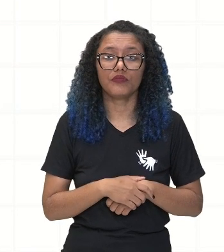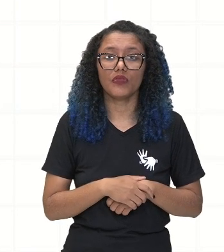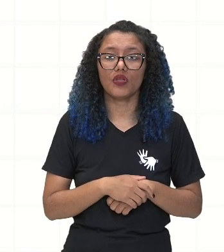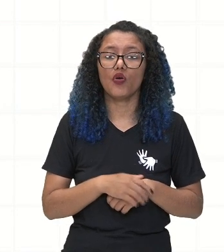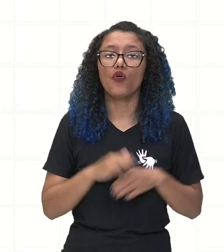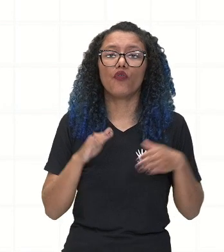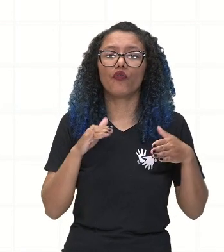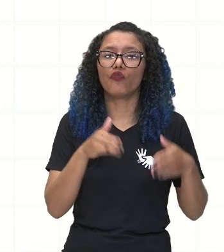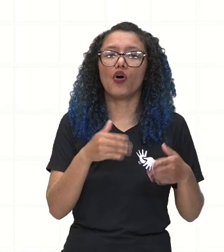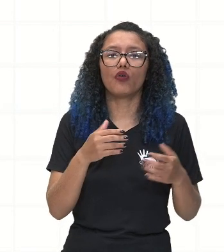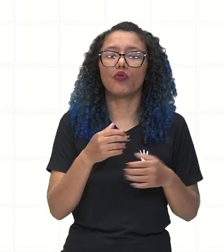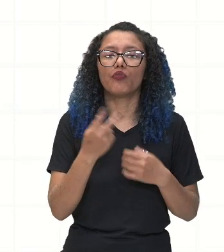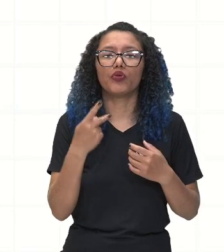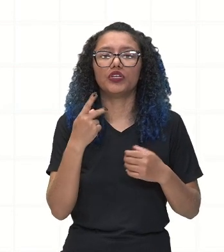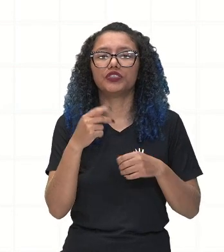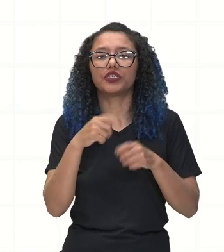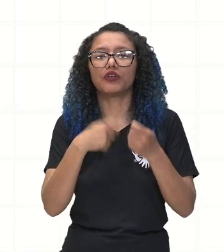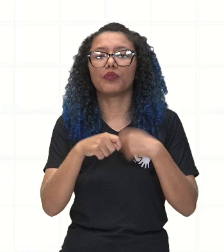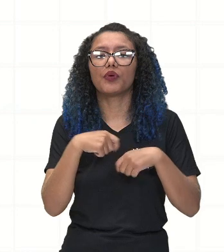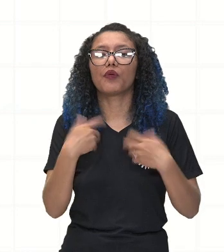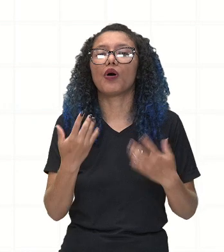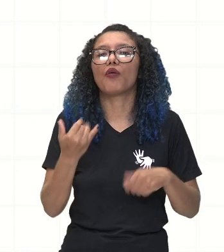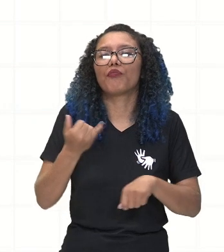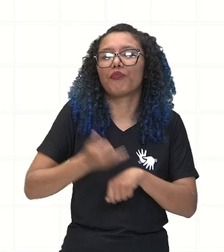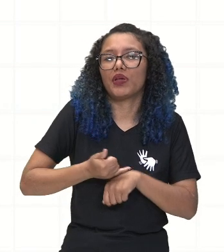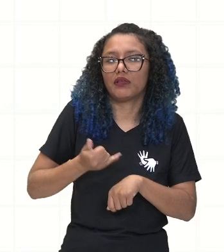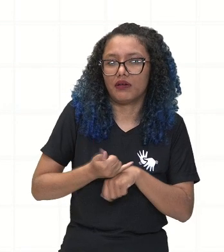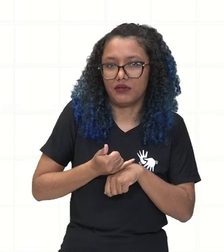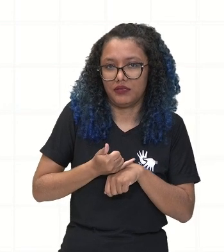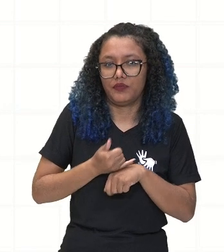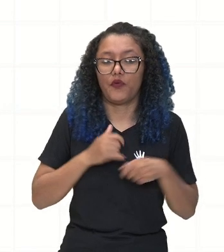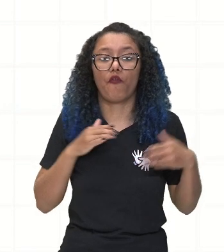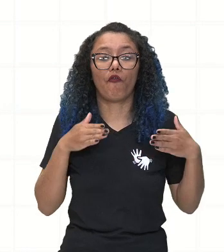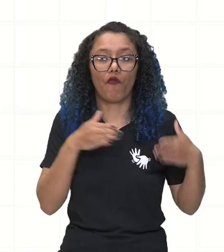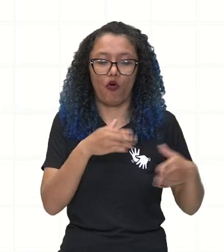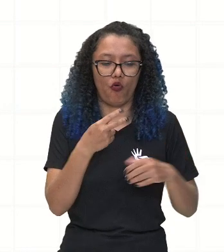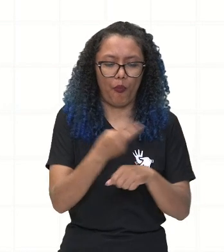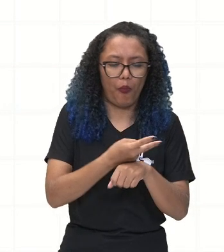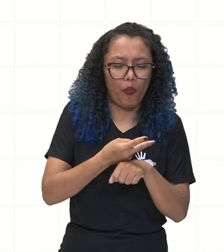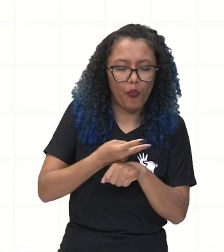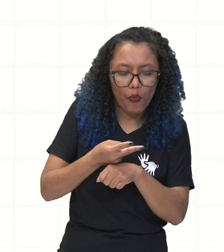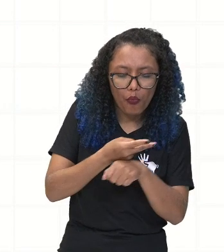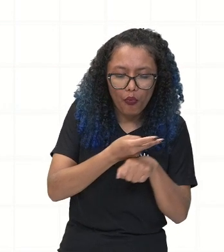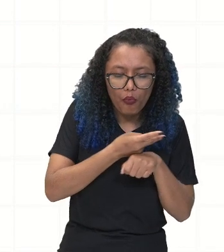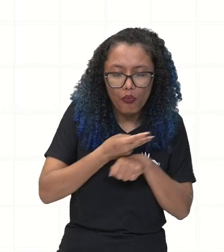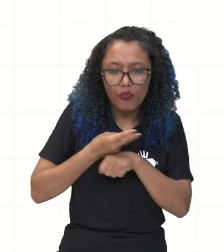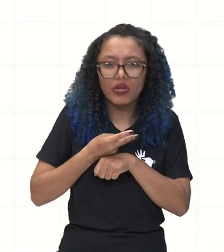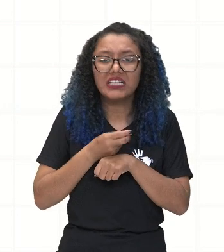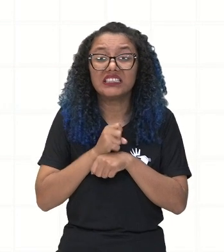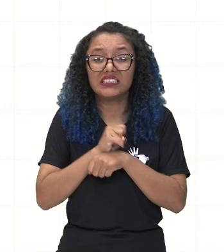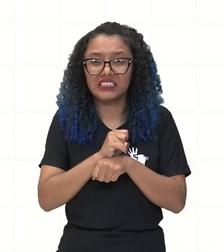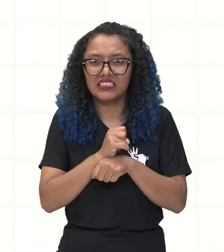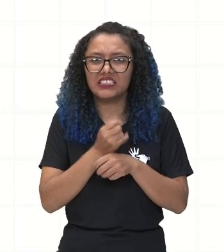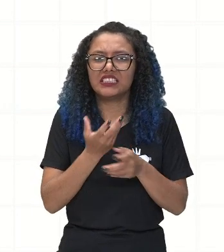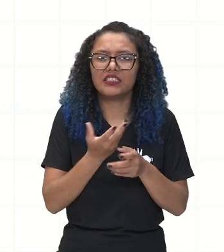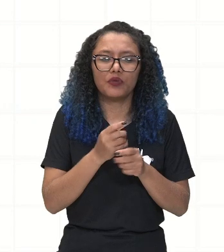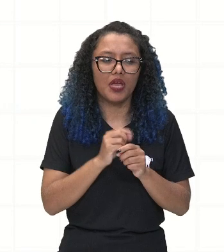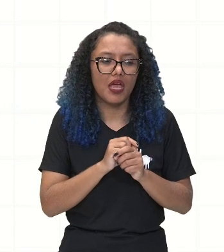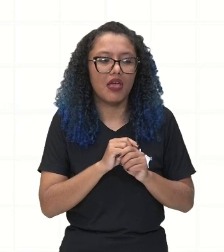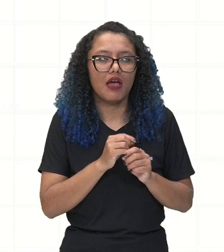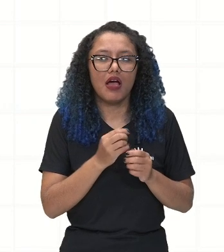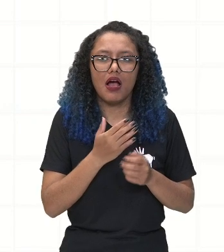metalismo, ou seja, a busca por metais preciosos. Então, se o ouro era bem cobiçado, claro